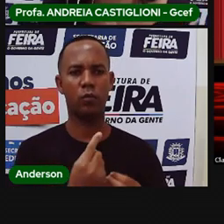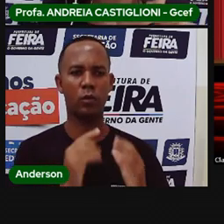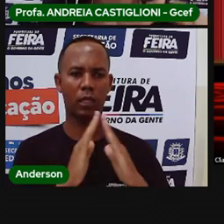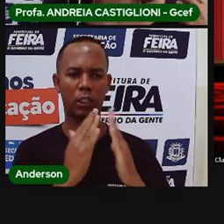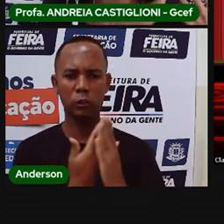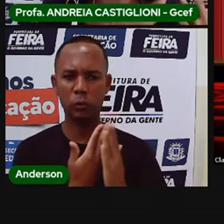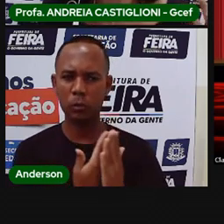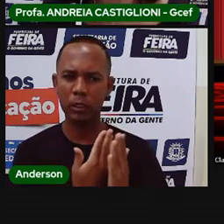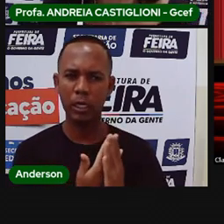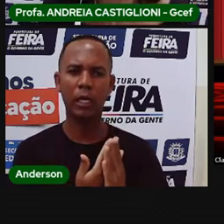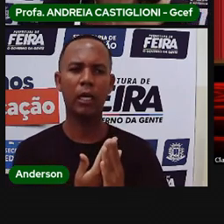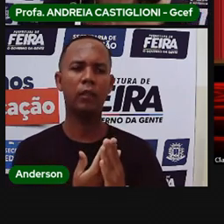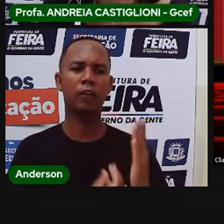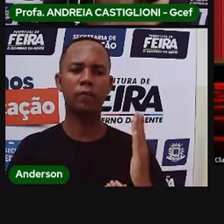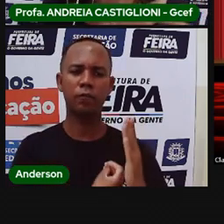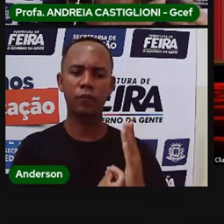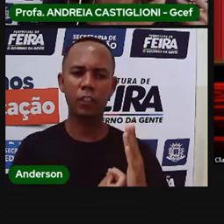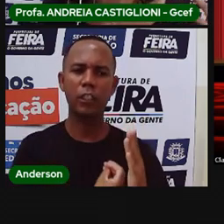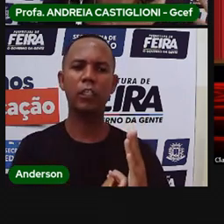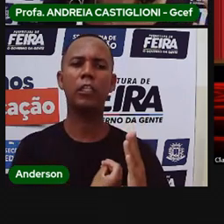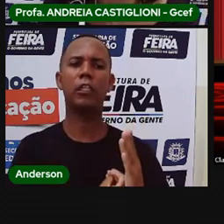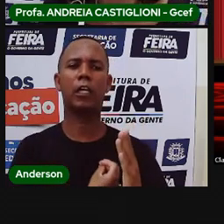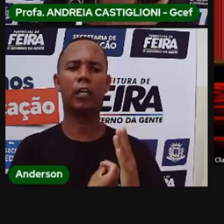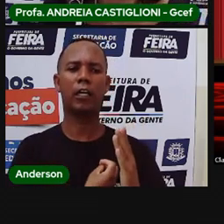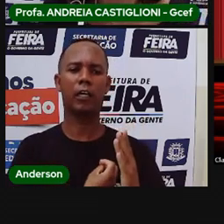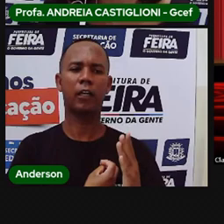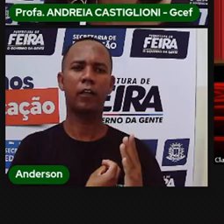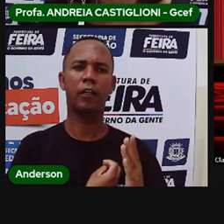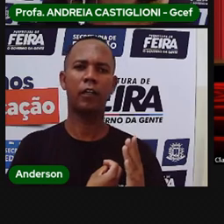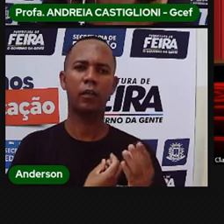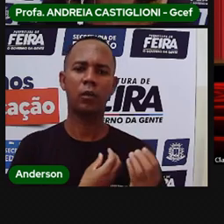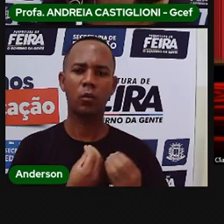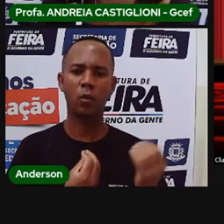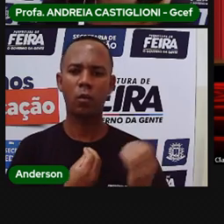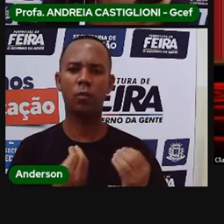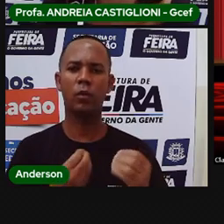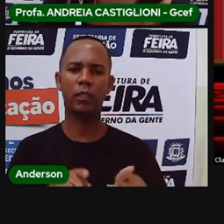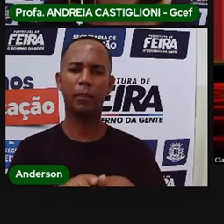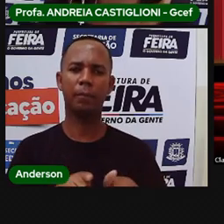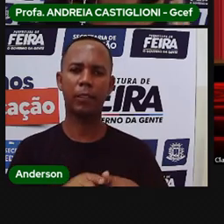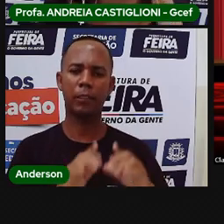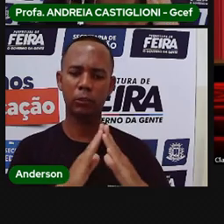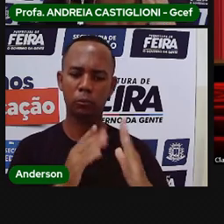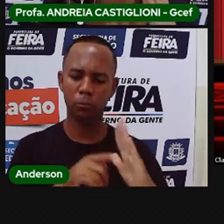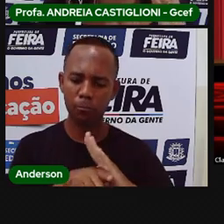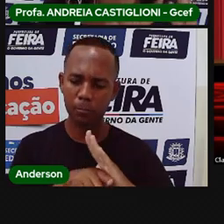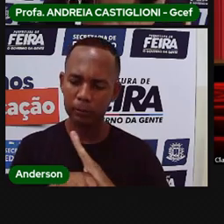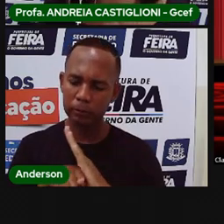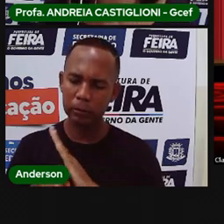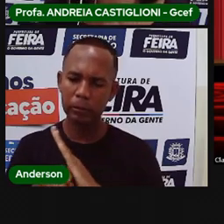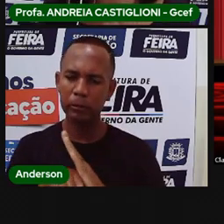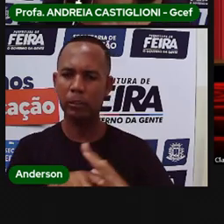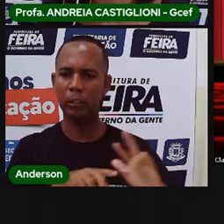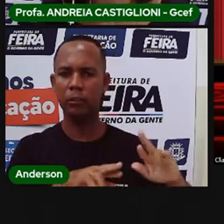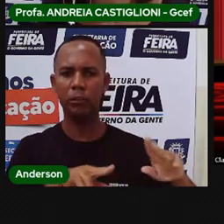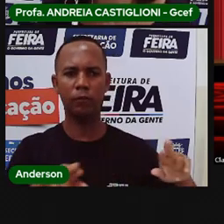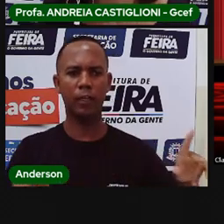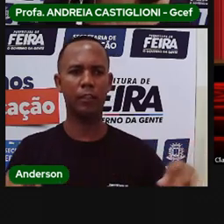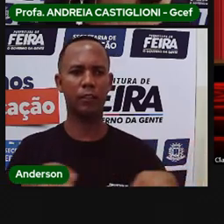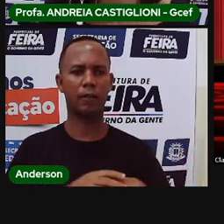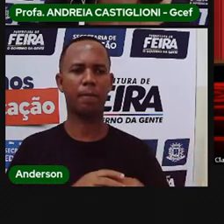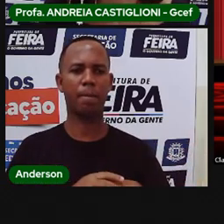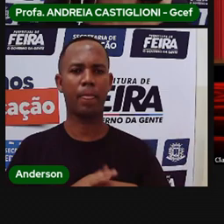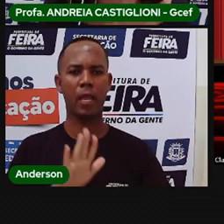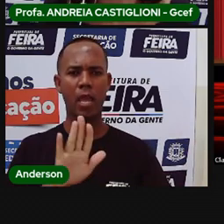aulas, né, no engajamento de vocês, durante a autoria dos materiais, né? É, quando eu pedi que